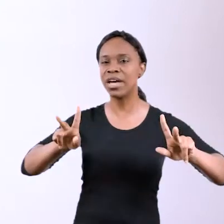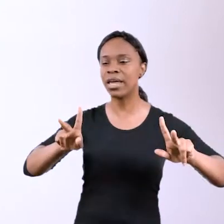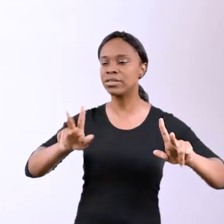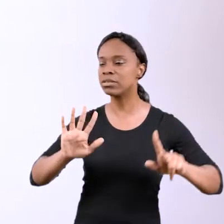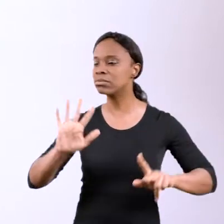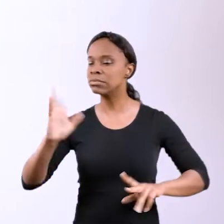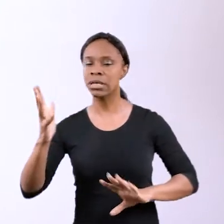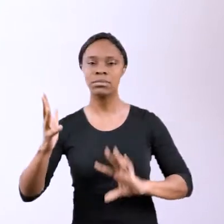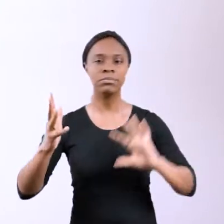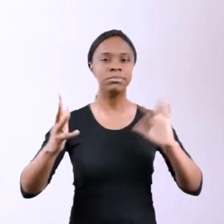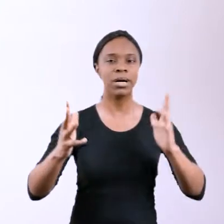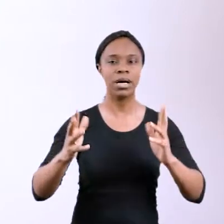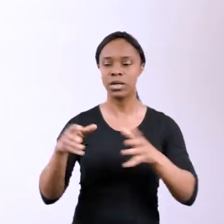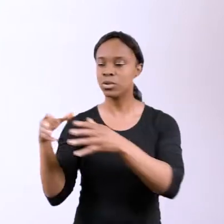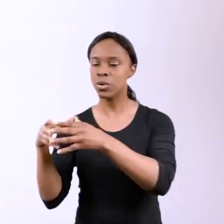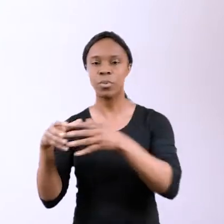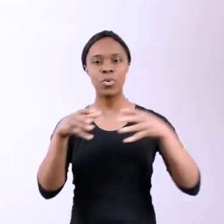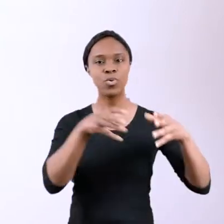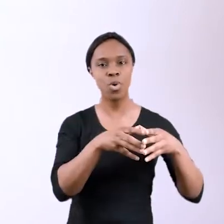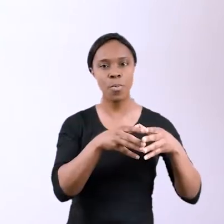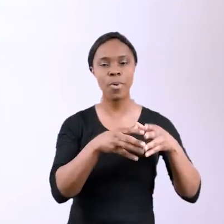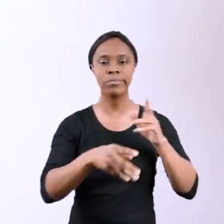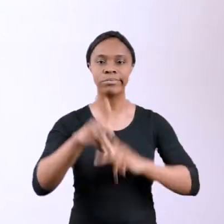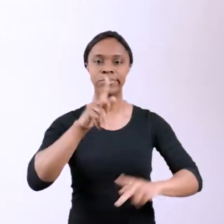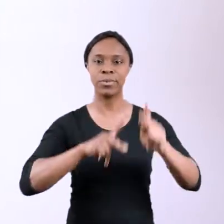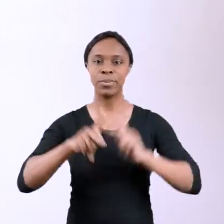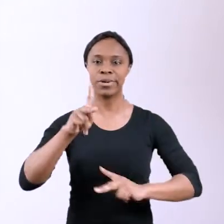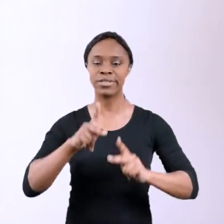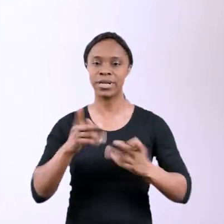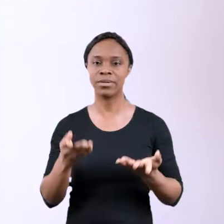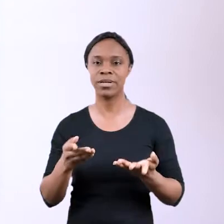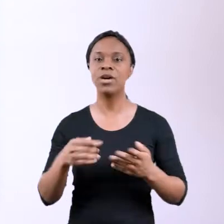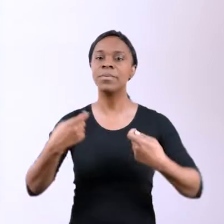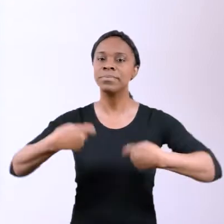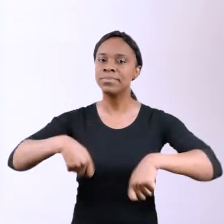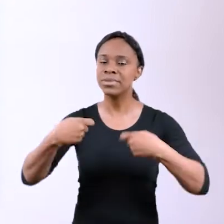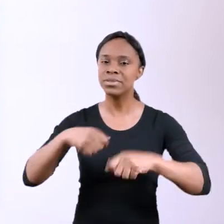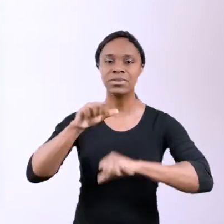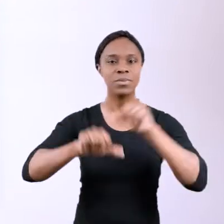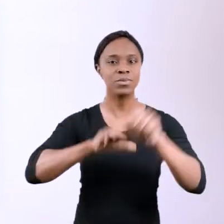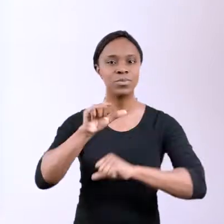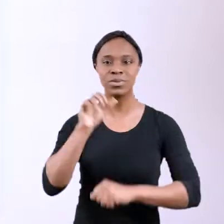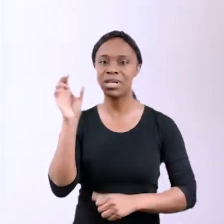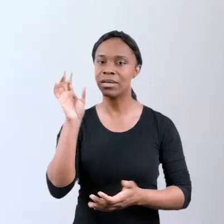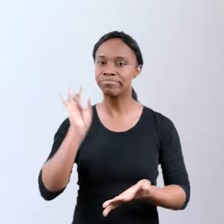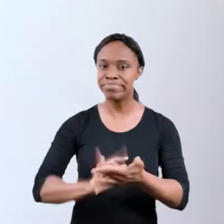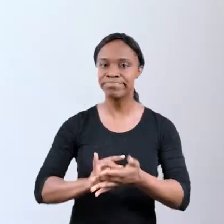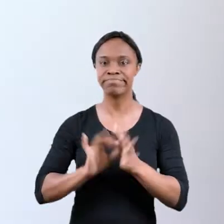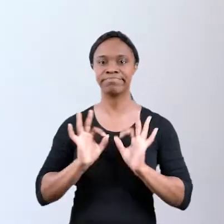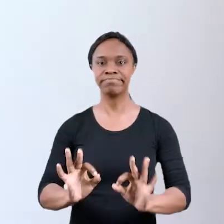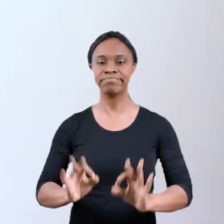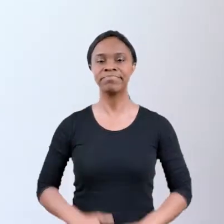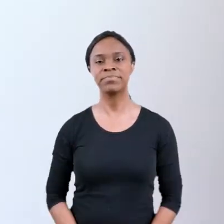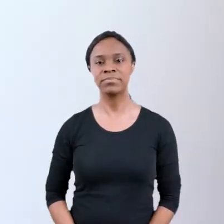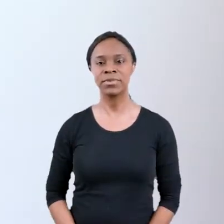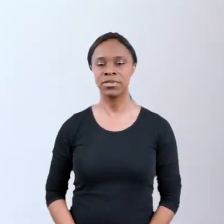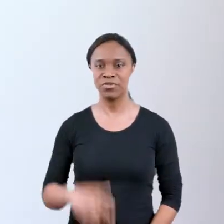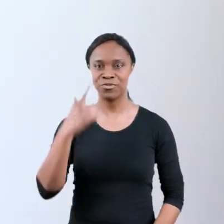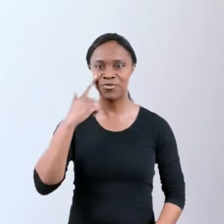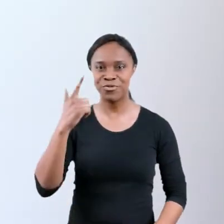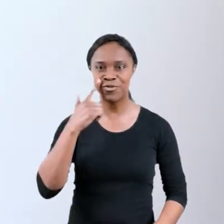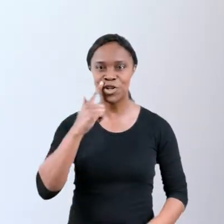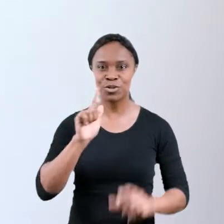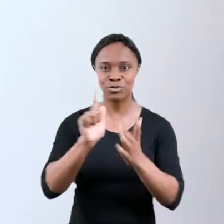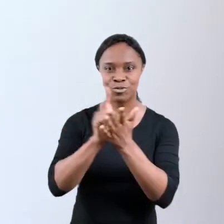ao analisar os diferentes grupos populacionais e como é necessário mudar essa realidade. Pelas manchetes que você